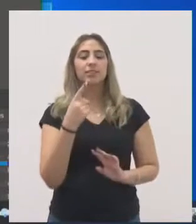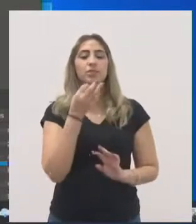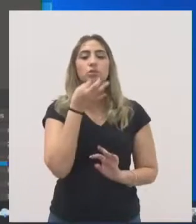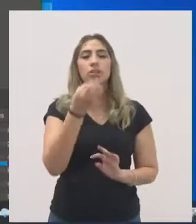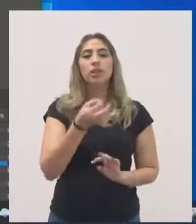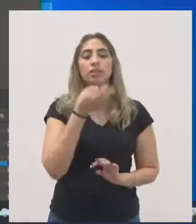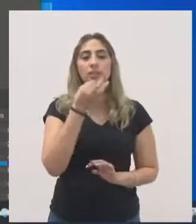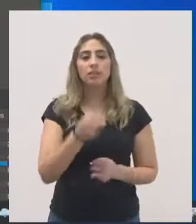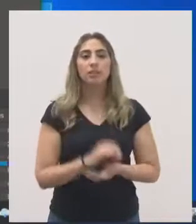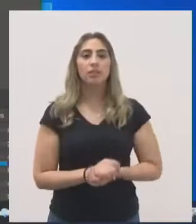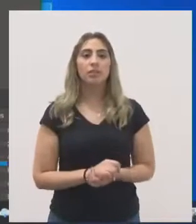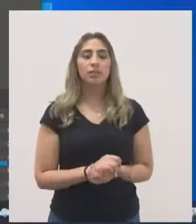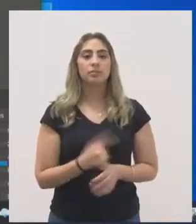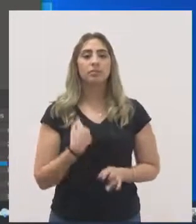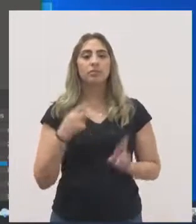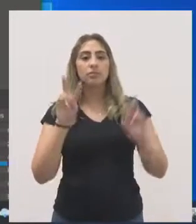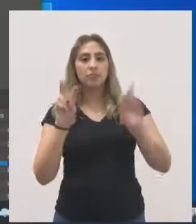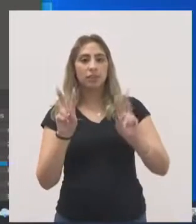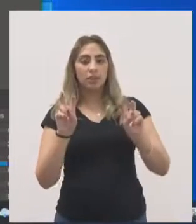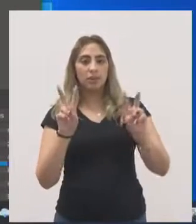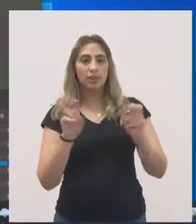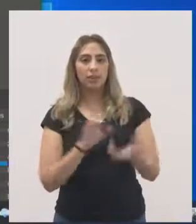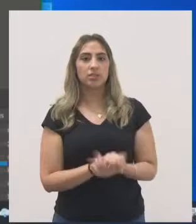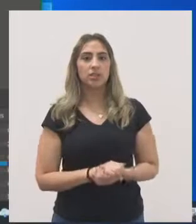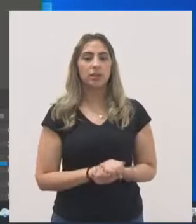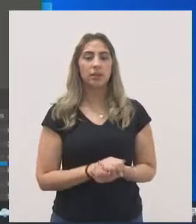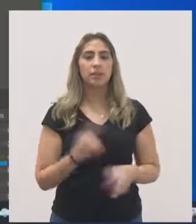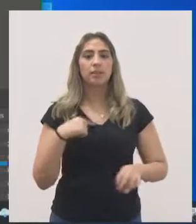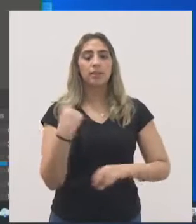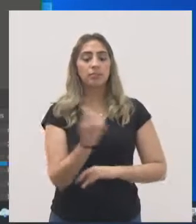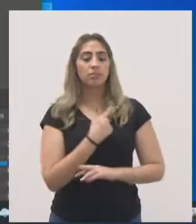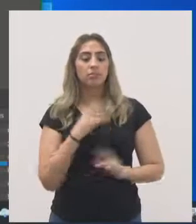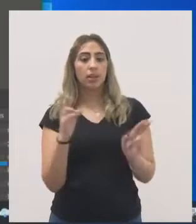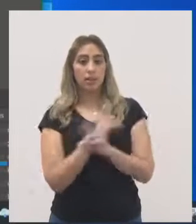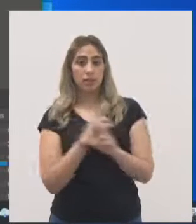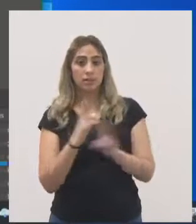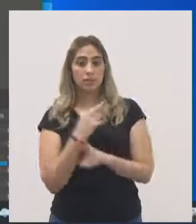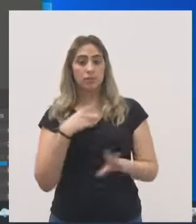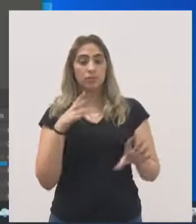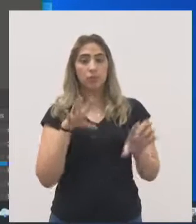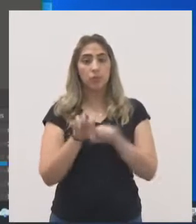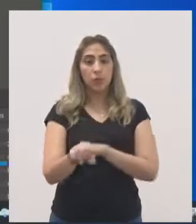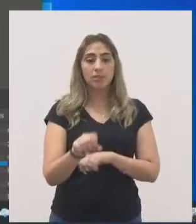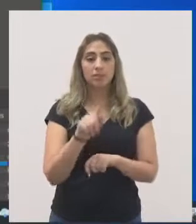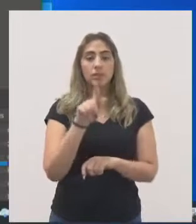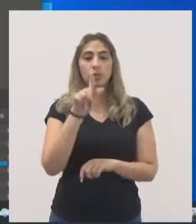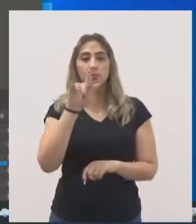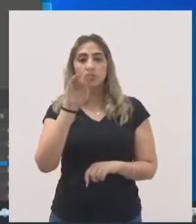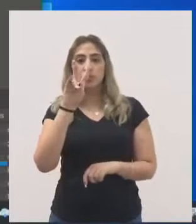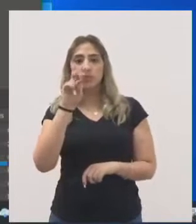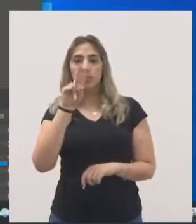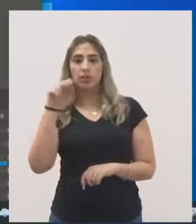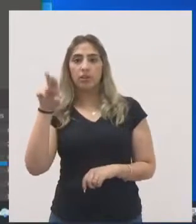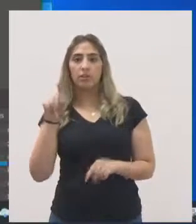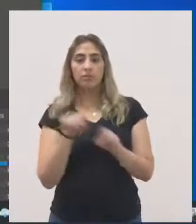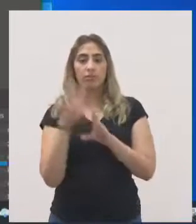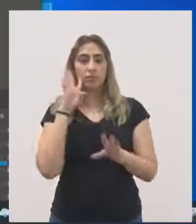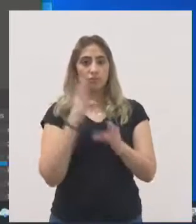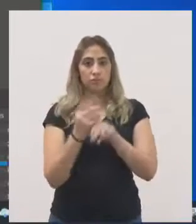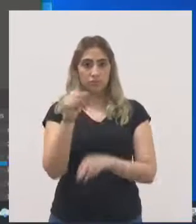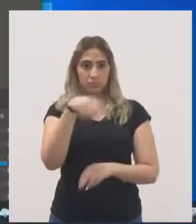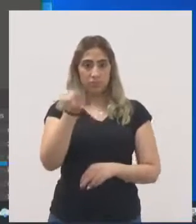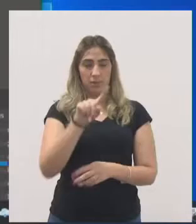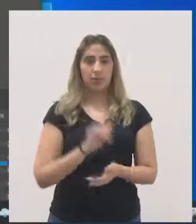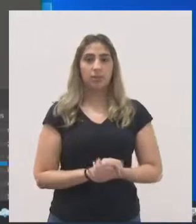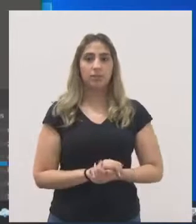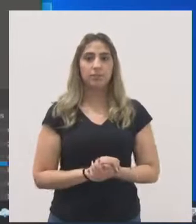sugestões de temáticas e também com relação à formação do Giovanni aí para um feedback para ele, tá? Por